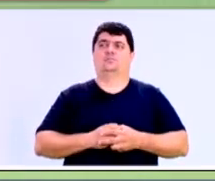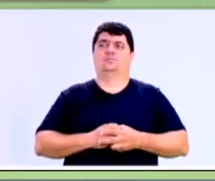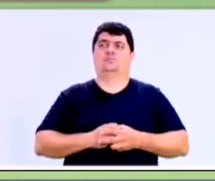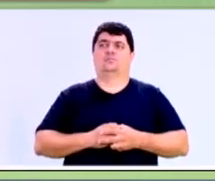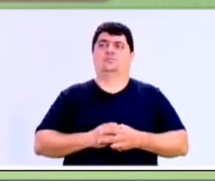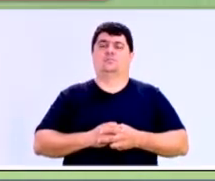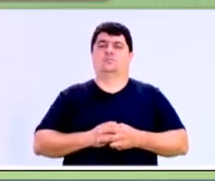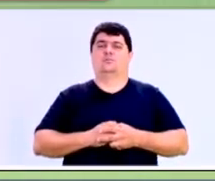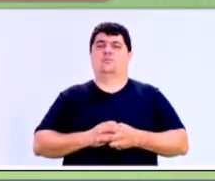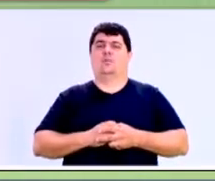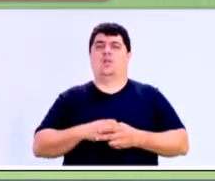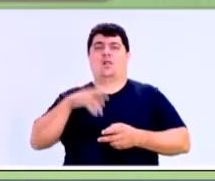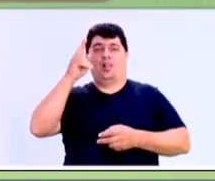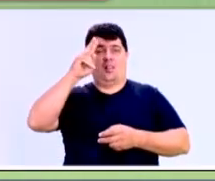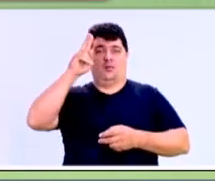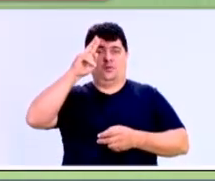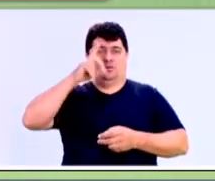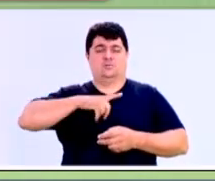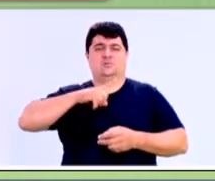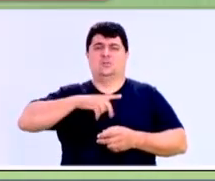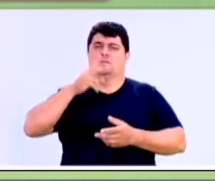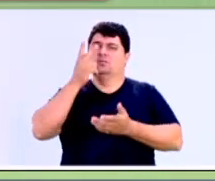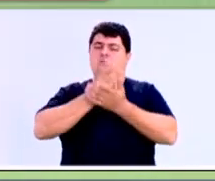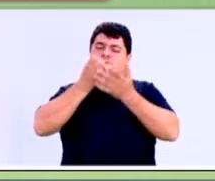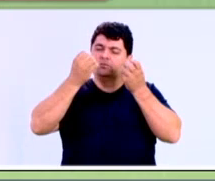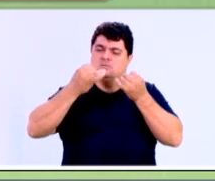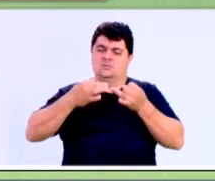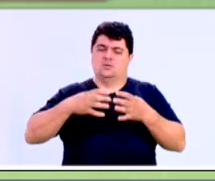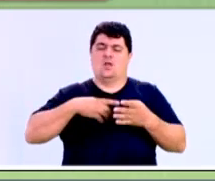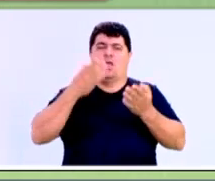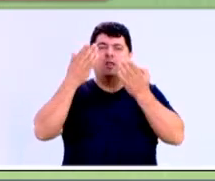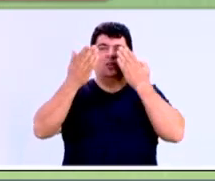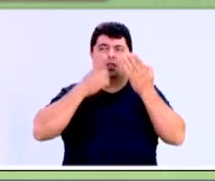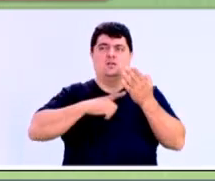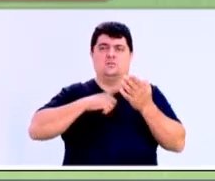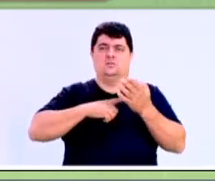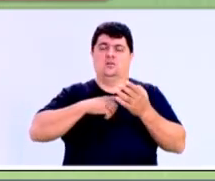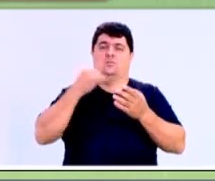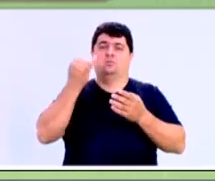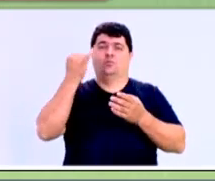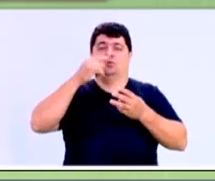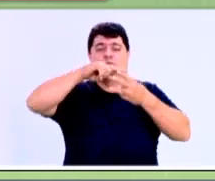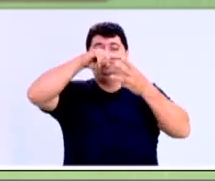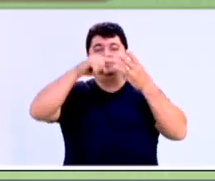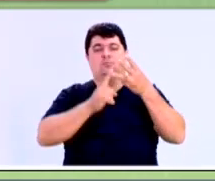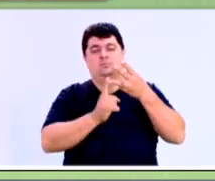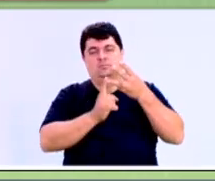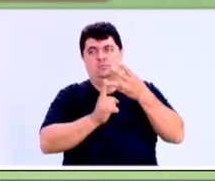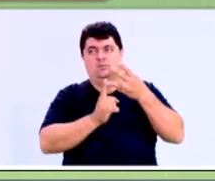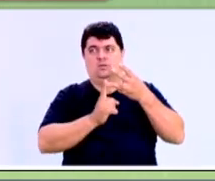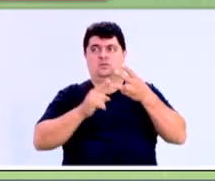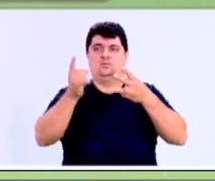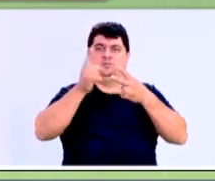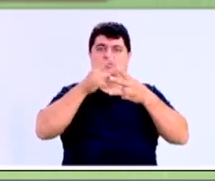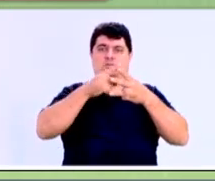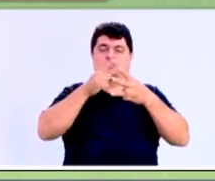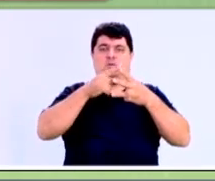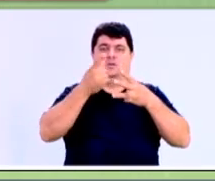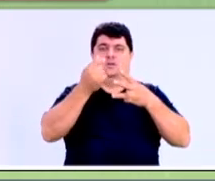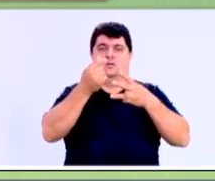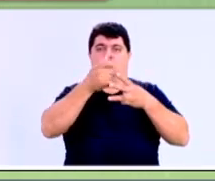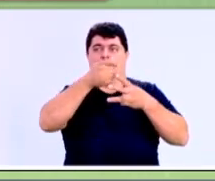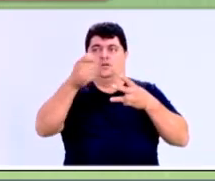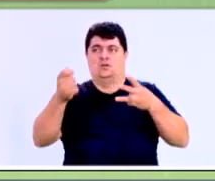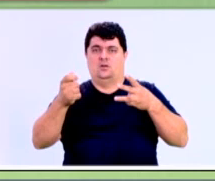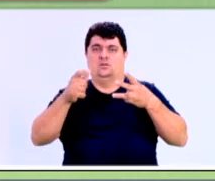decisão. Relembrando, a gente tem falado que a análise nossa, a gente vai estar baseado nesse tripé da análise, que inclui